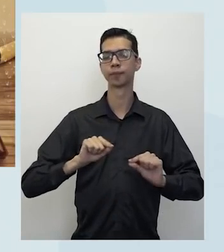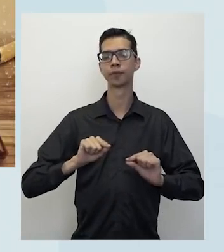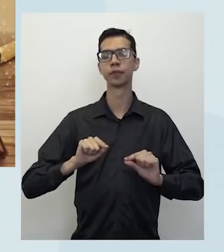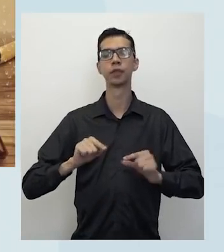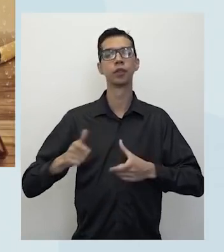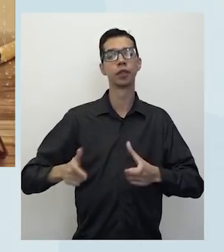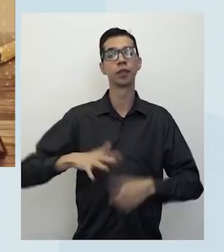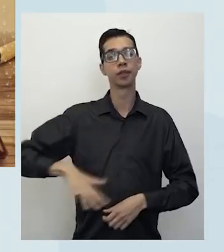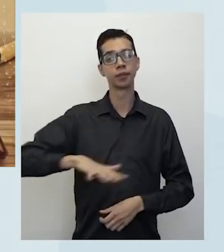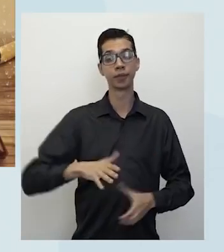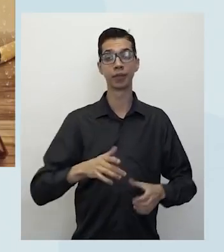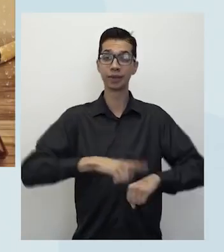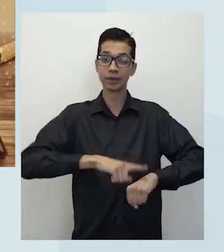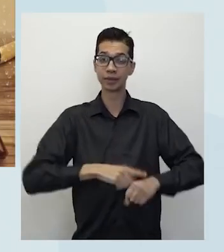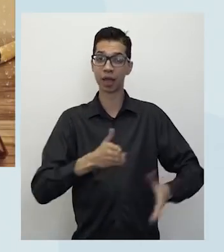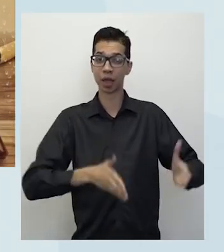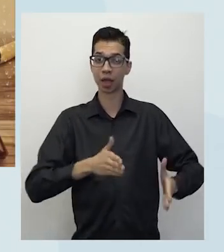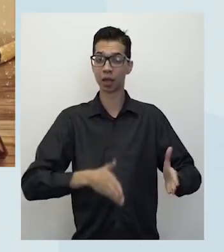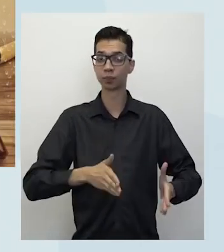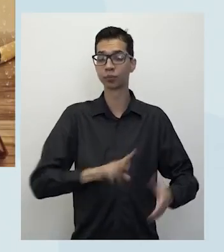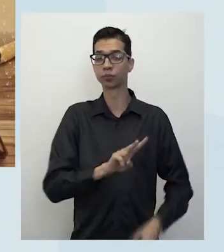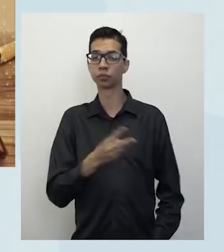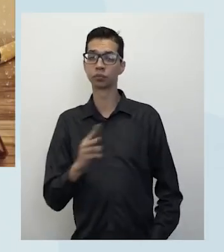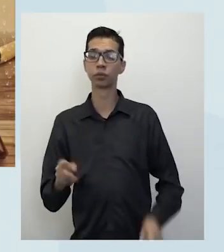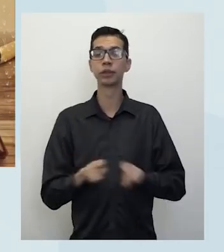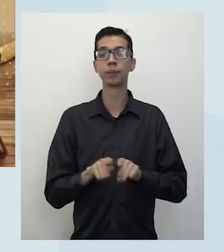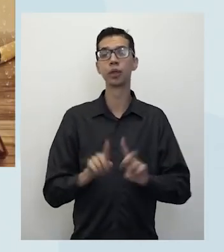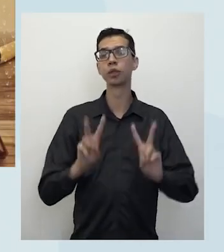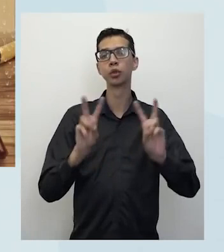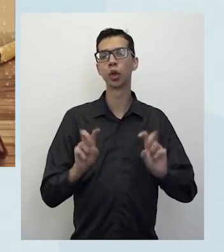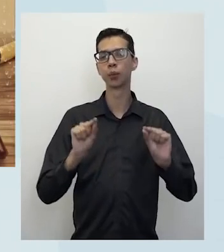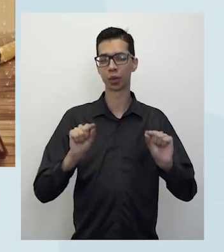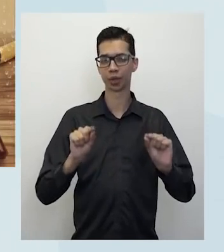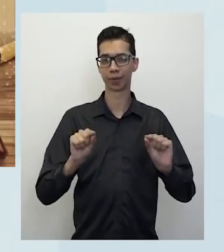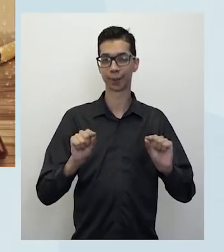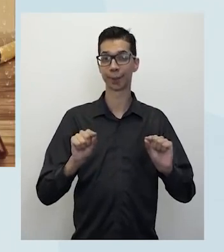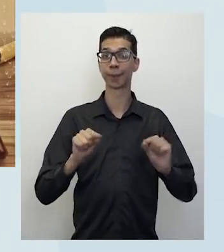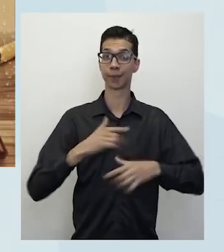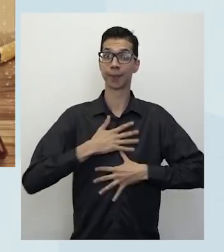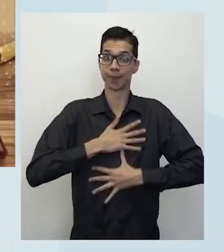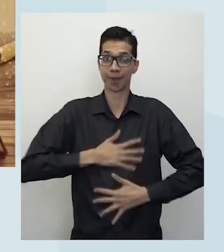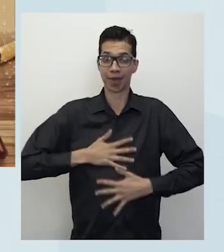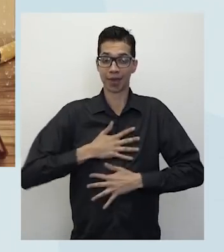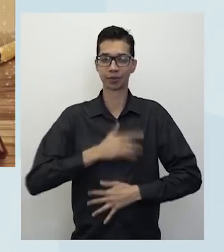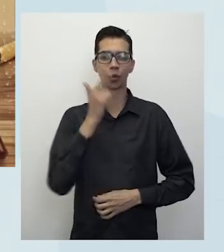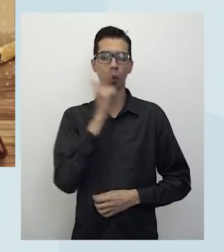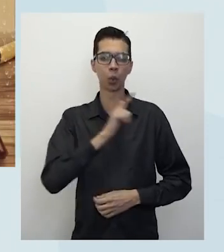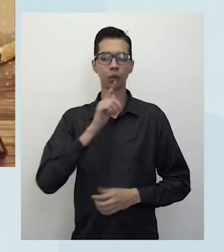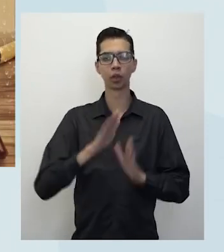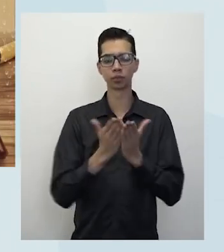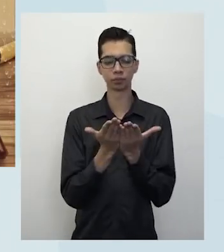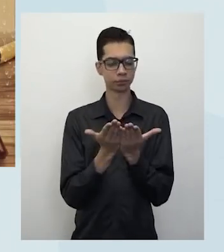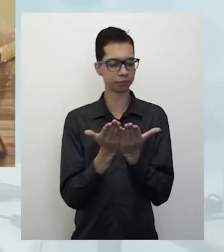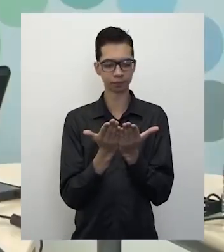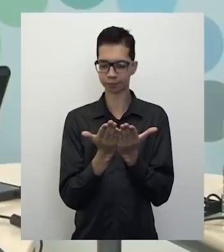de personagens e tem aquela função social, né, Andréia? Entreter, tem a questão do prazer, de ler para realmente